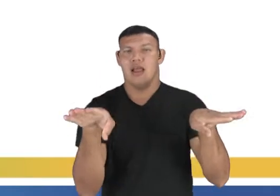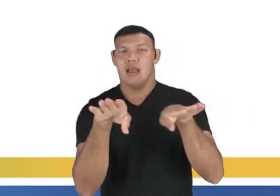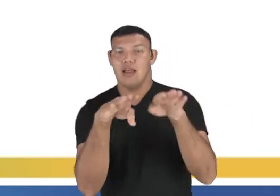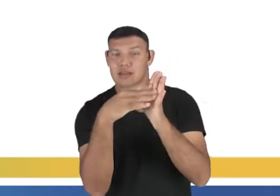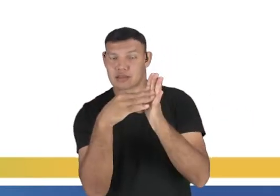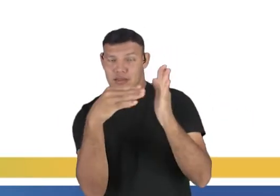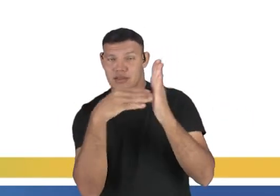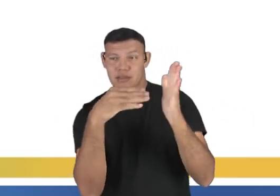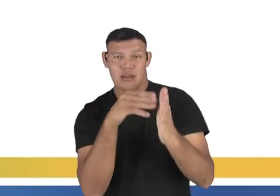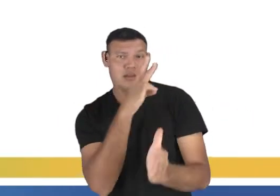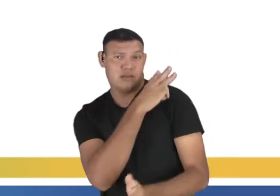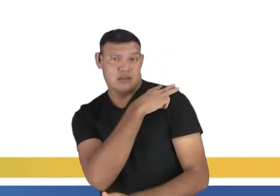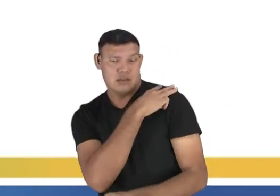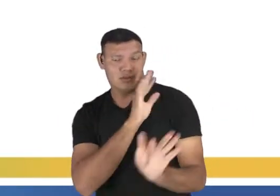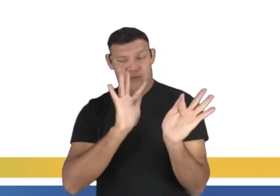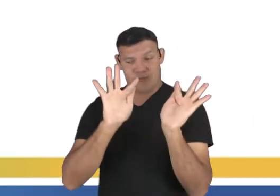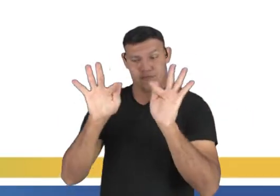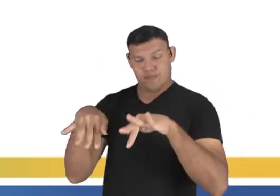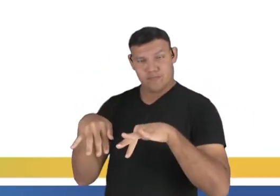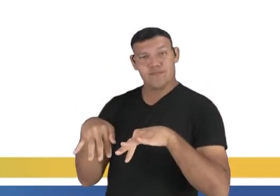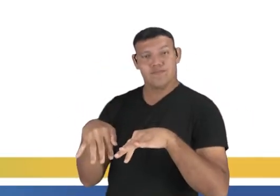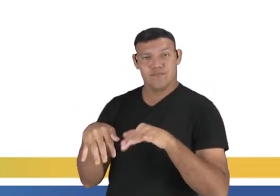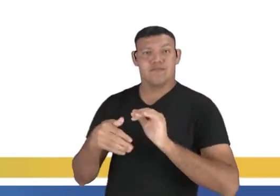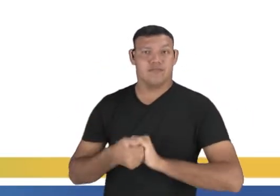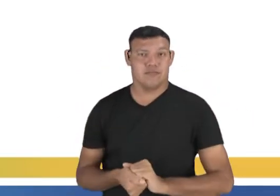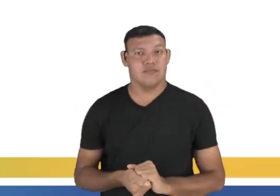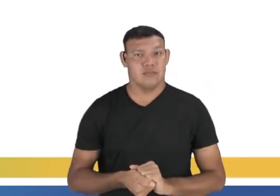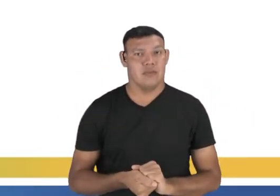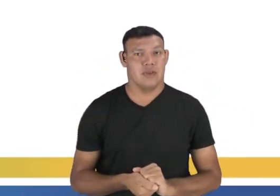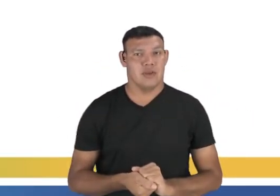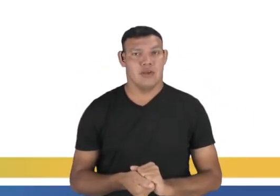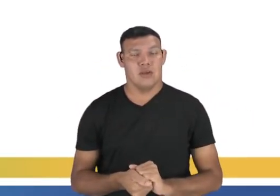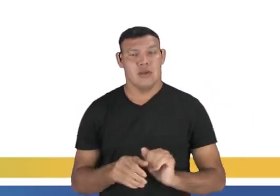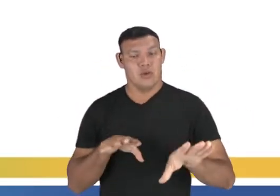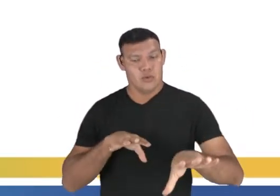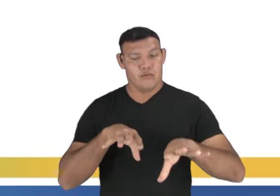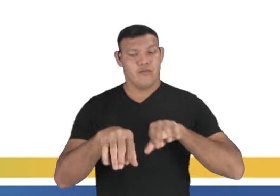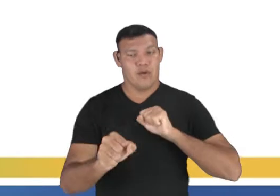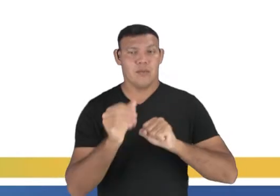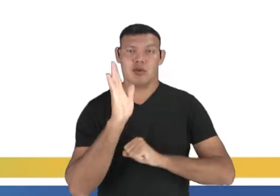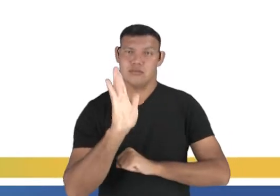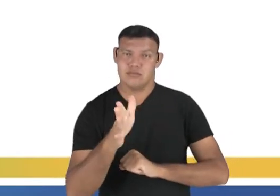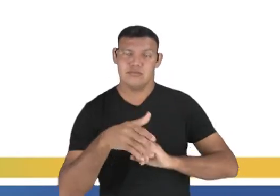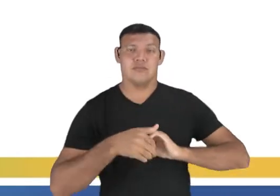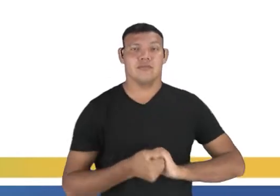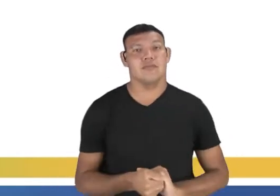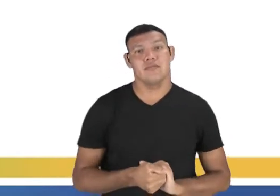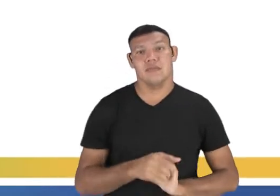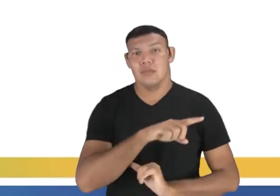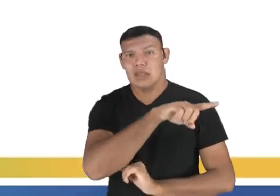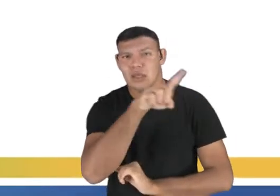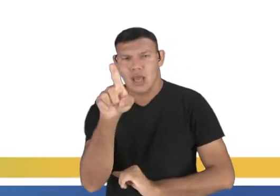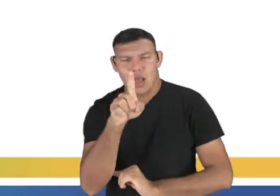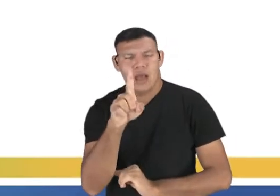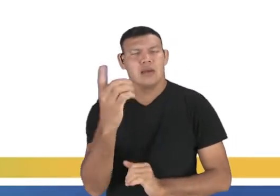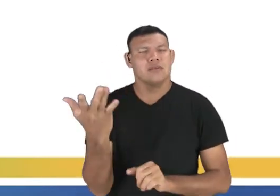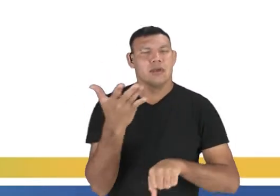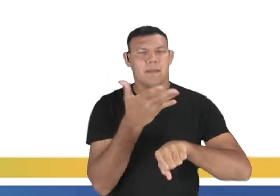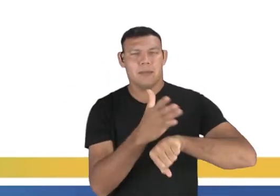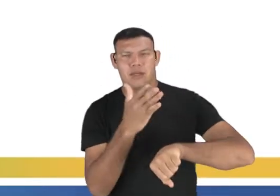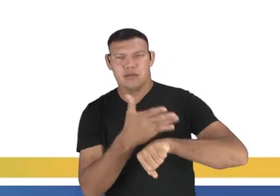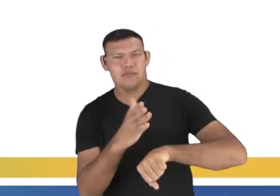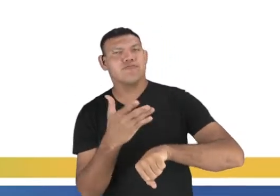você finaliza, e sai ali da escola, você finalizou o seu período na escola, você vai trabalhar com algumas